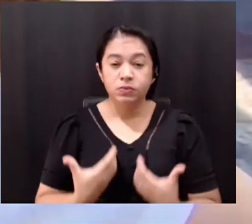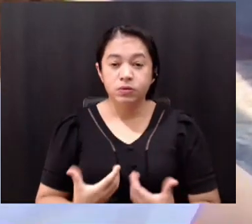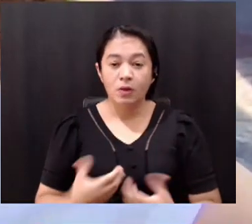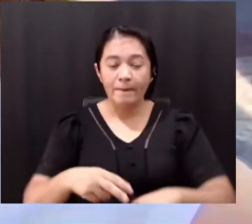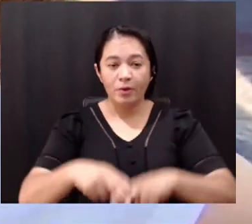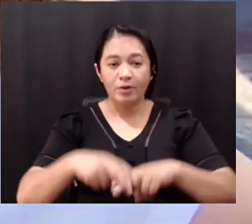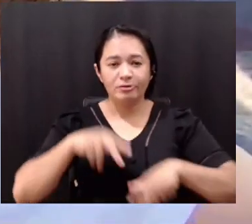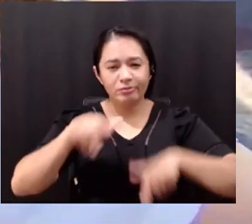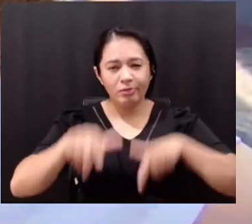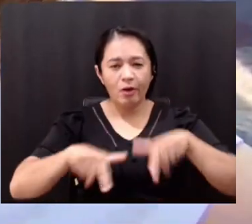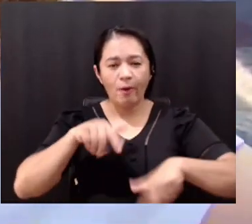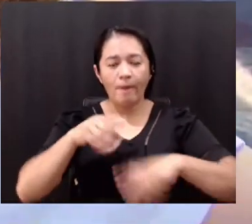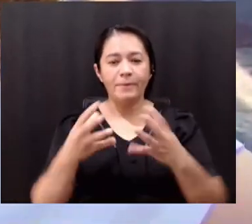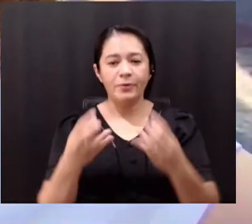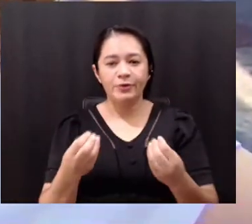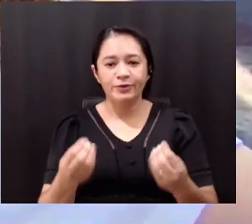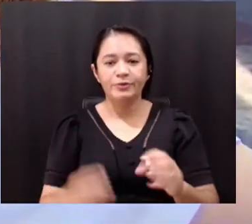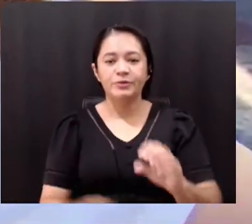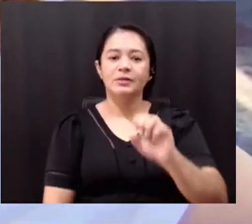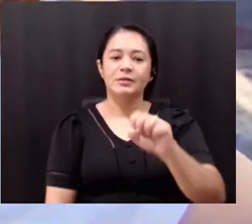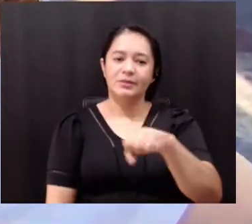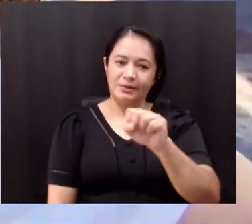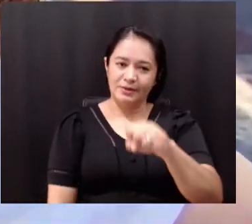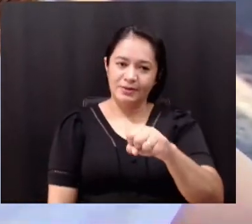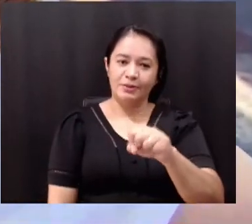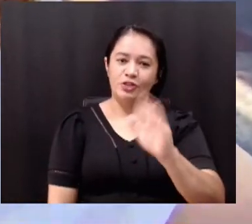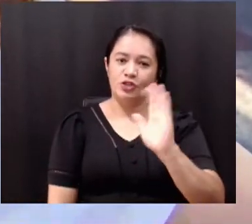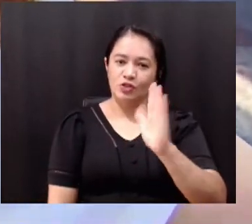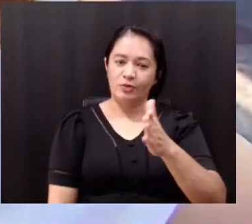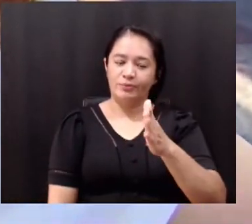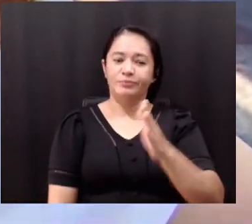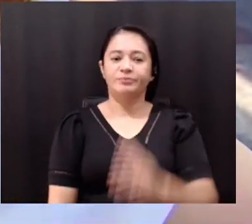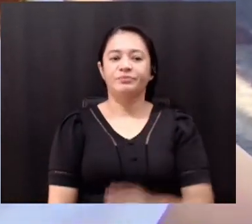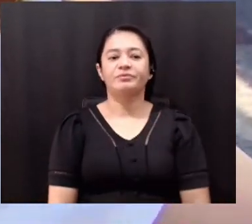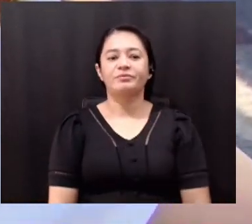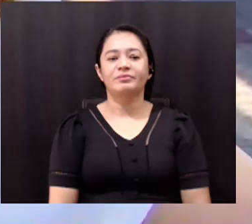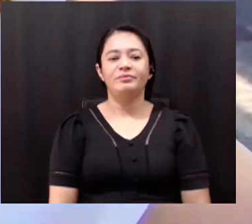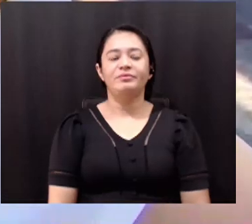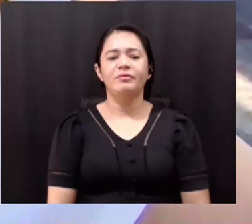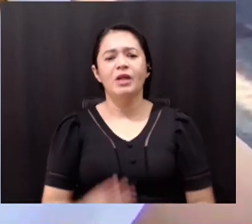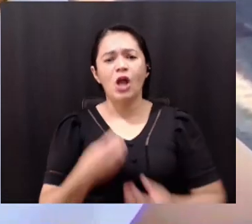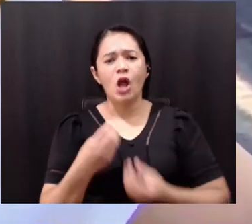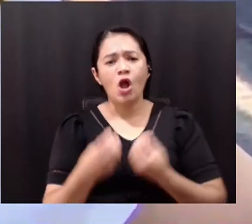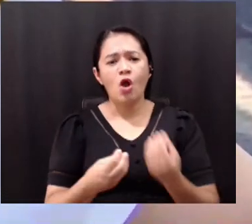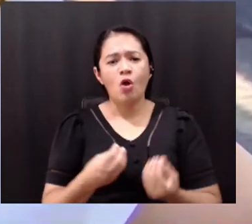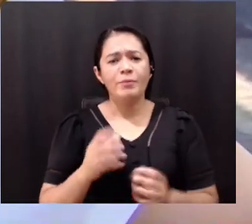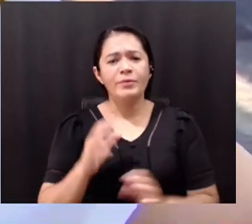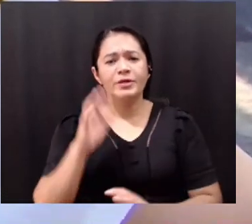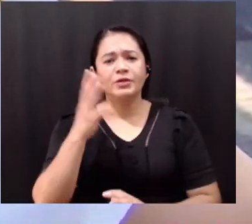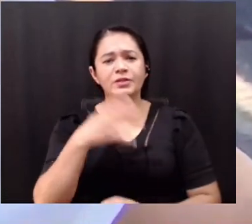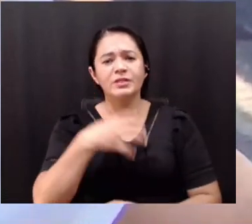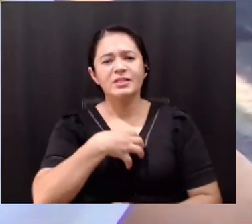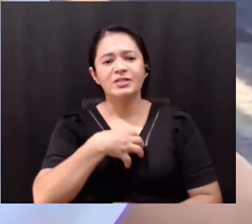Sim, muitas vezes. Como que foi isso? O que que você sentiu?